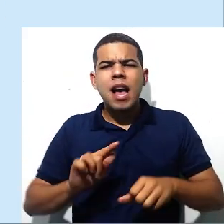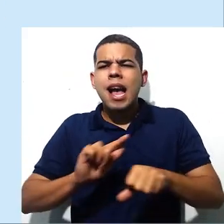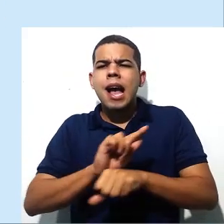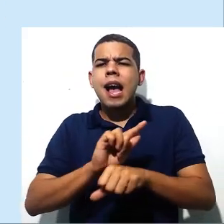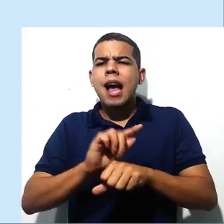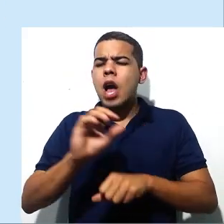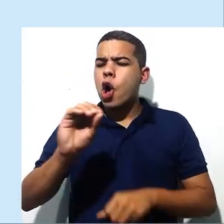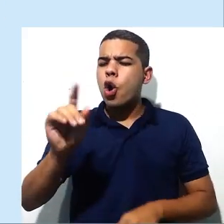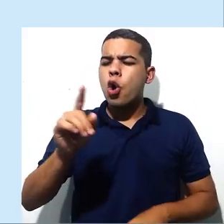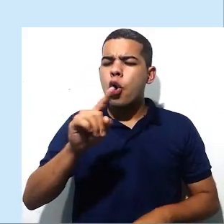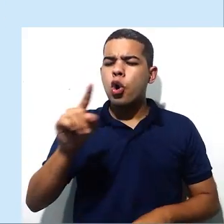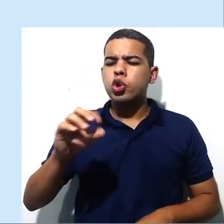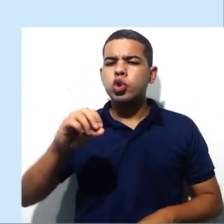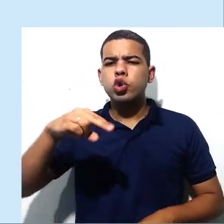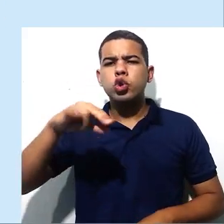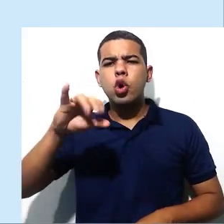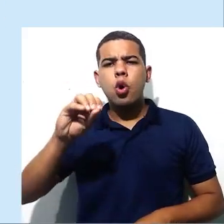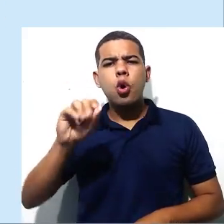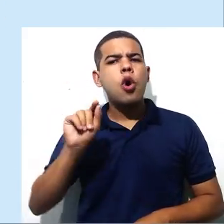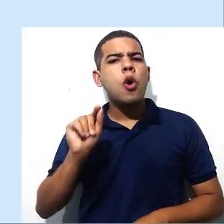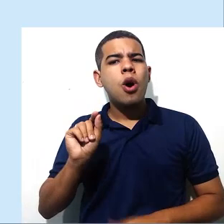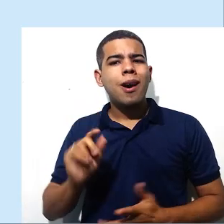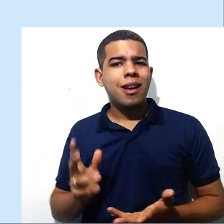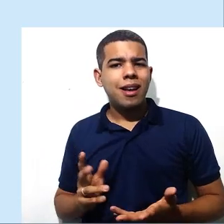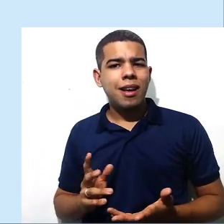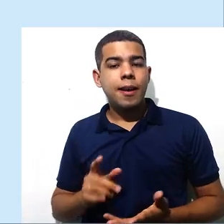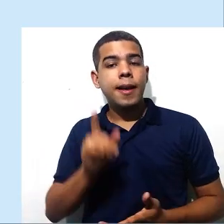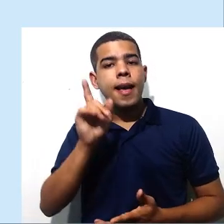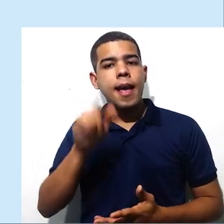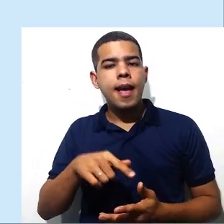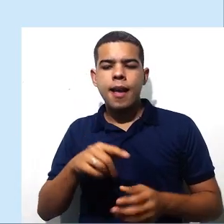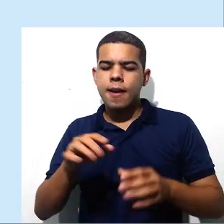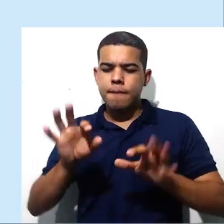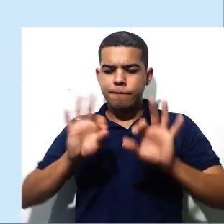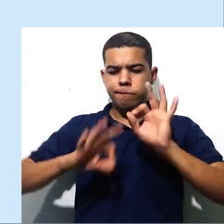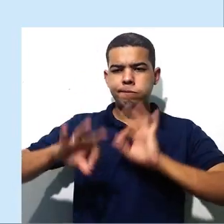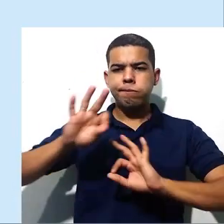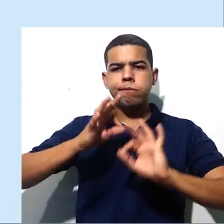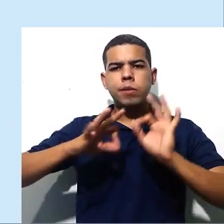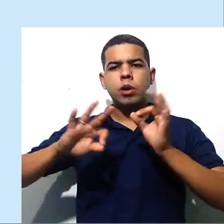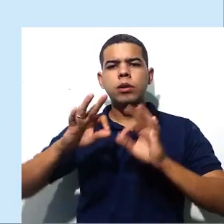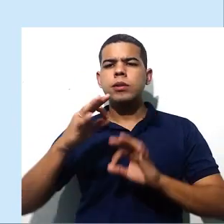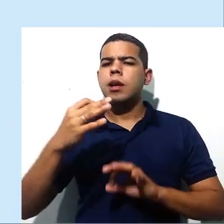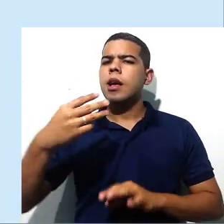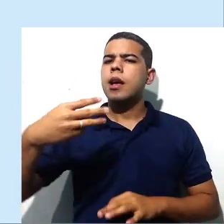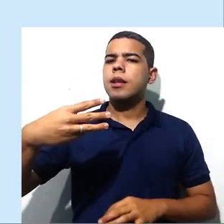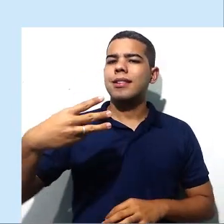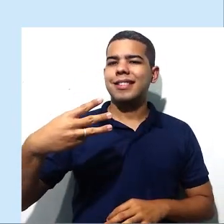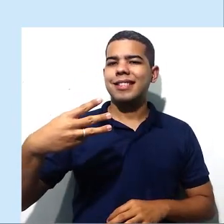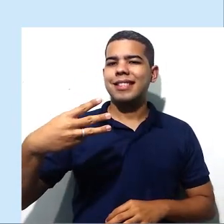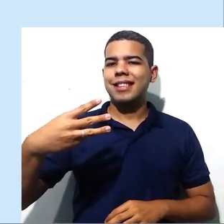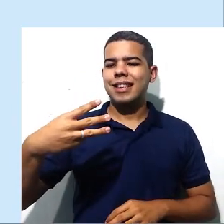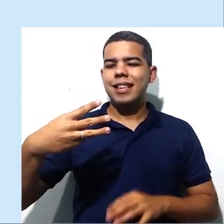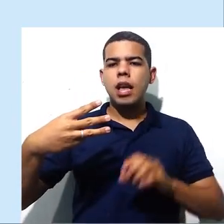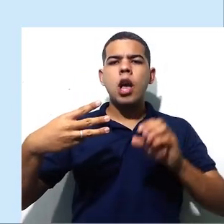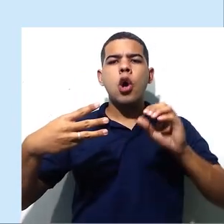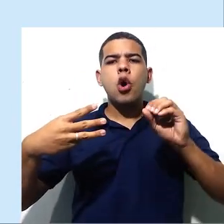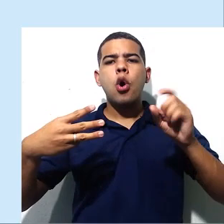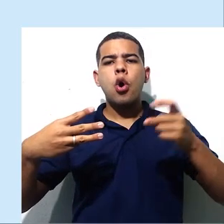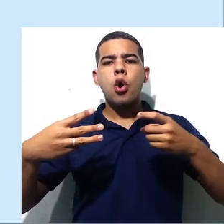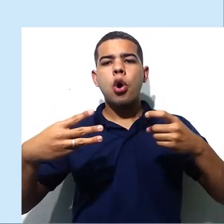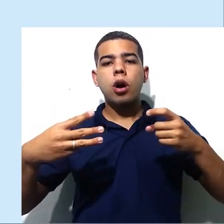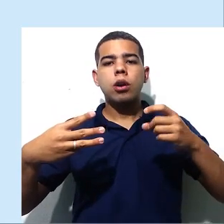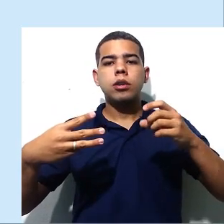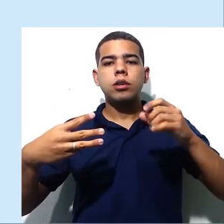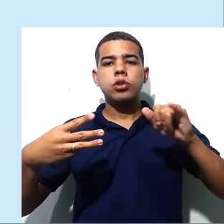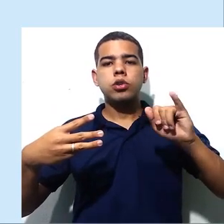O gás ozônio, na verdade, se trata de 3 moléculas de oxigênio. Quando eu junto 3 moléculas de oxigênio,